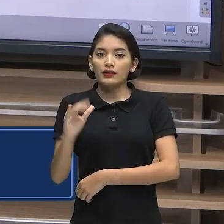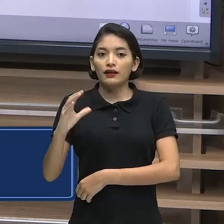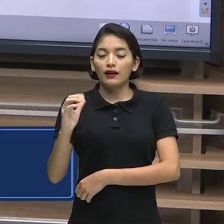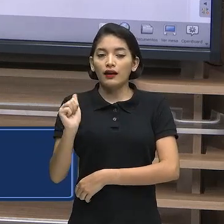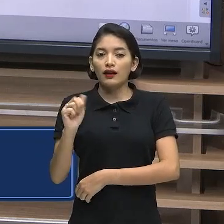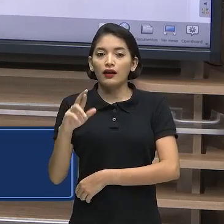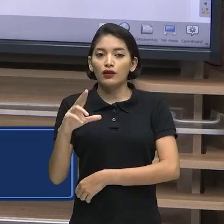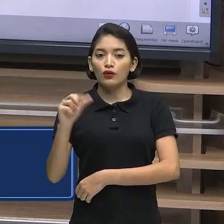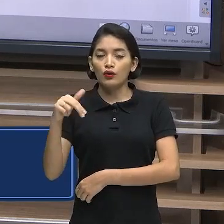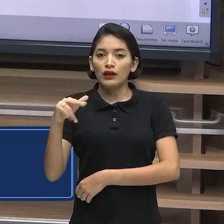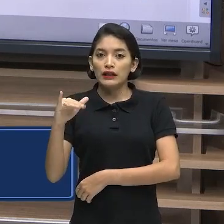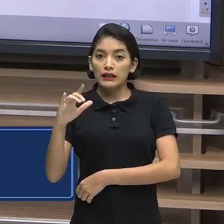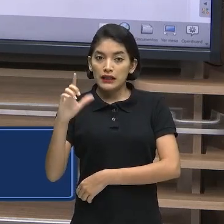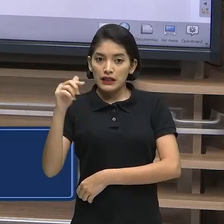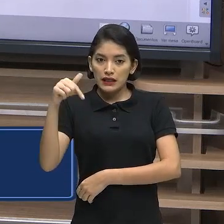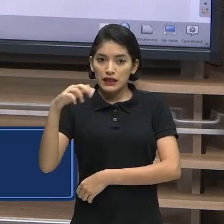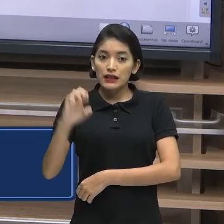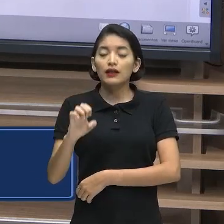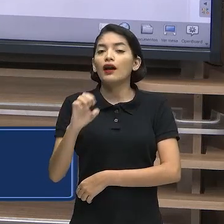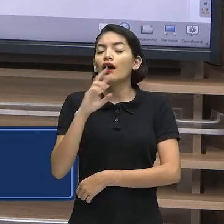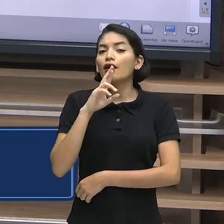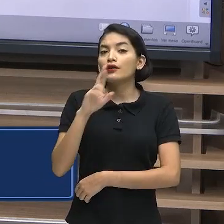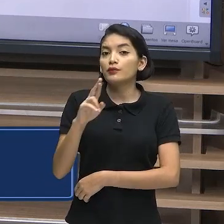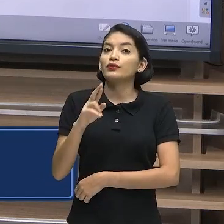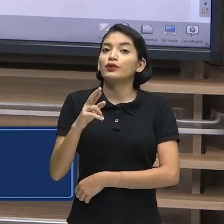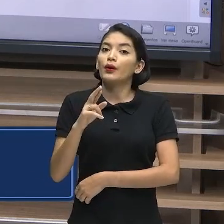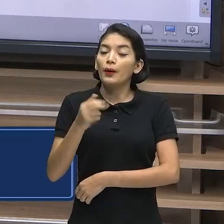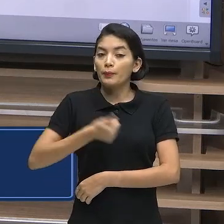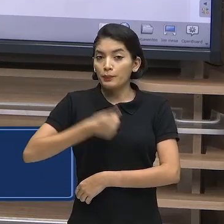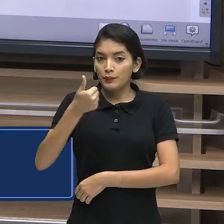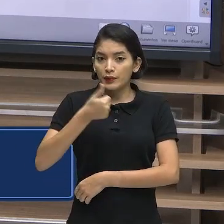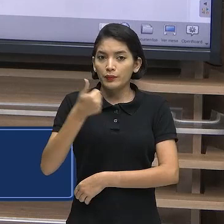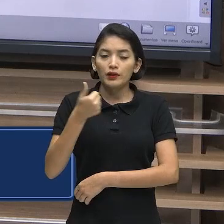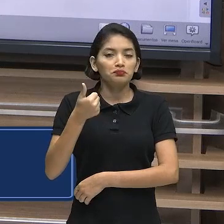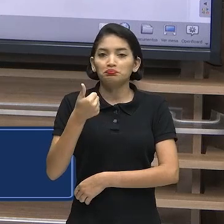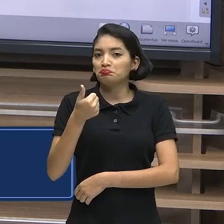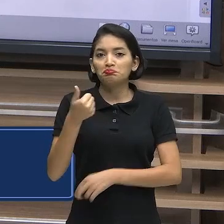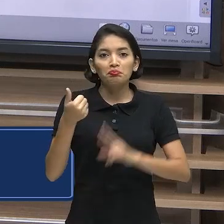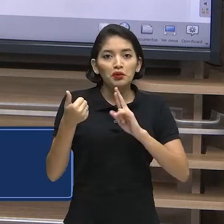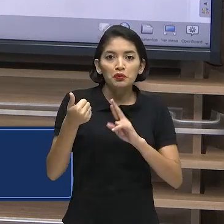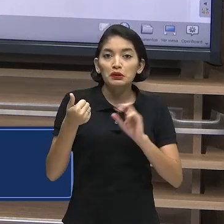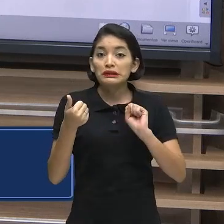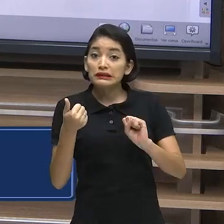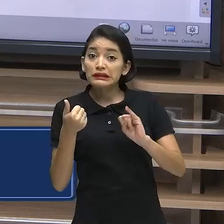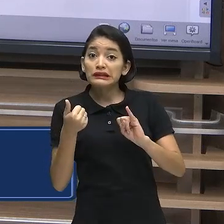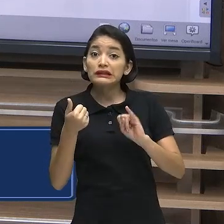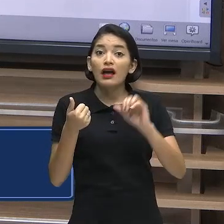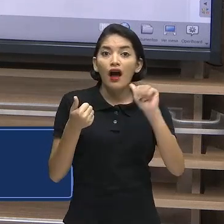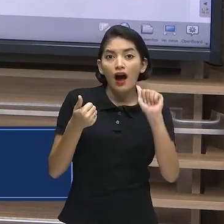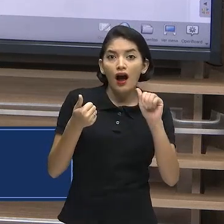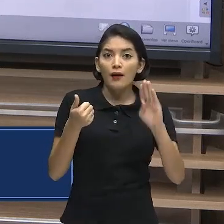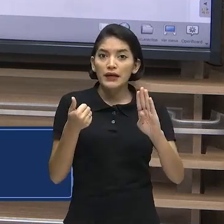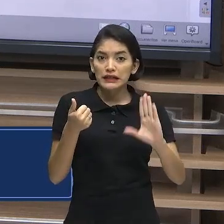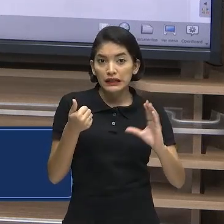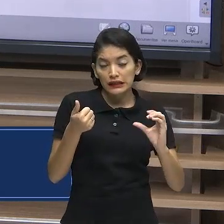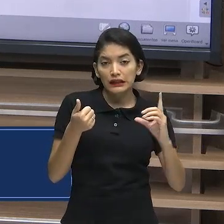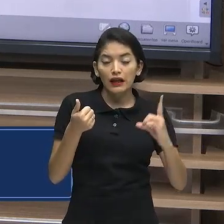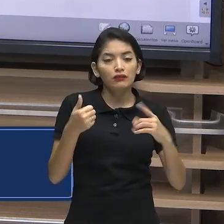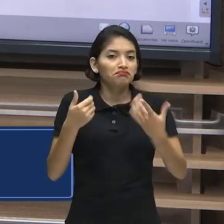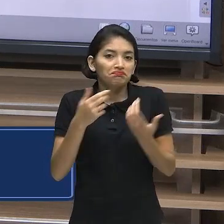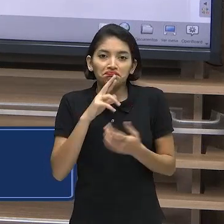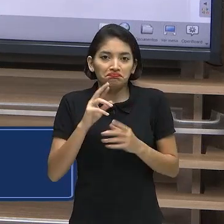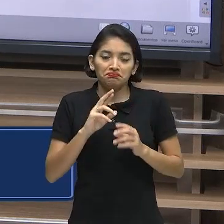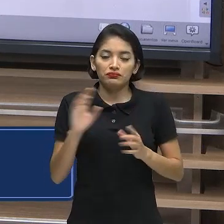questão 1, se bem que ela não aparece aqui a alternativa, né, da questão 1 que a Ana Caroline respondeu. Vamos ver O próximo